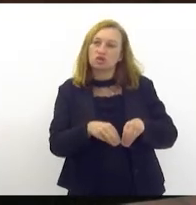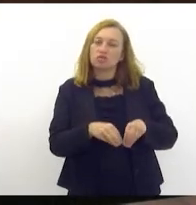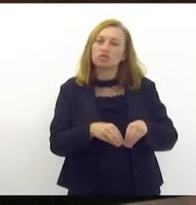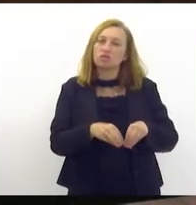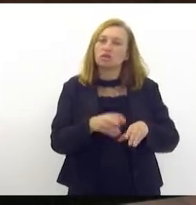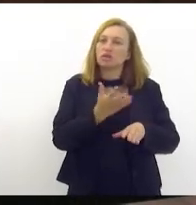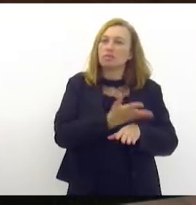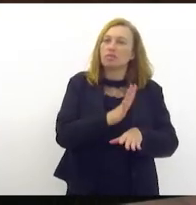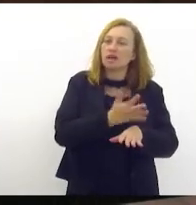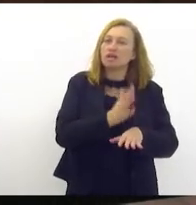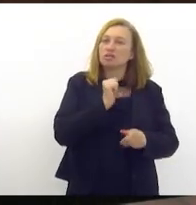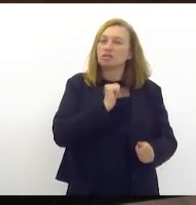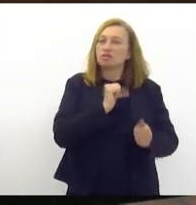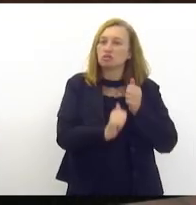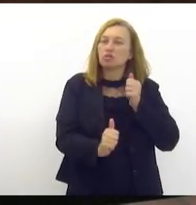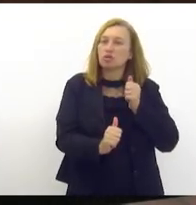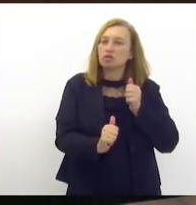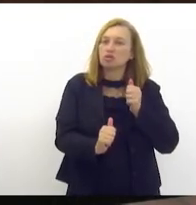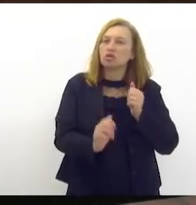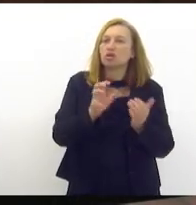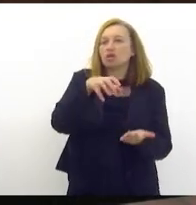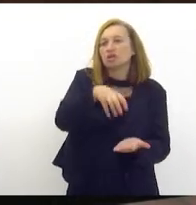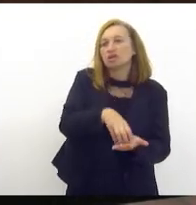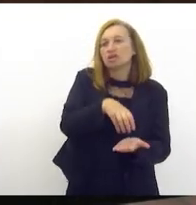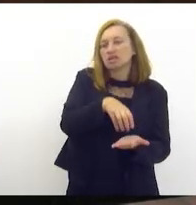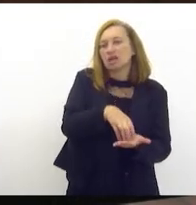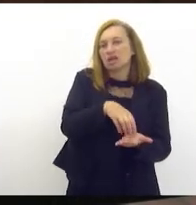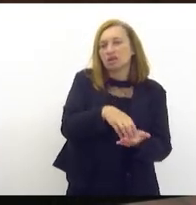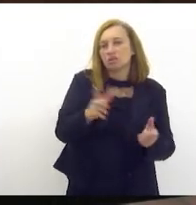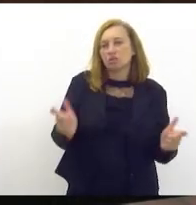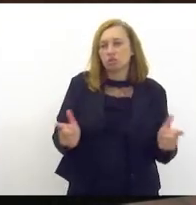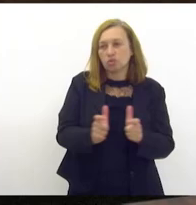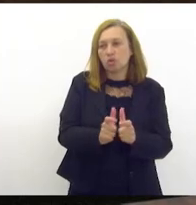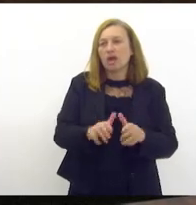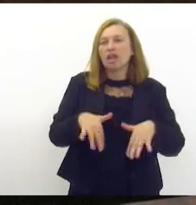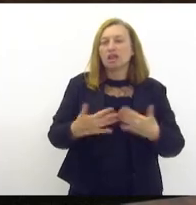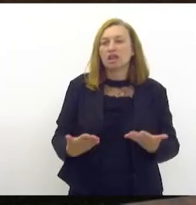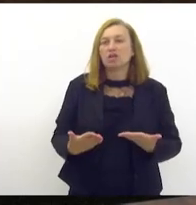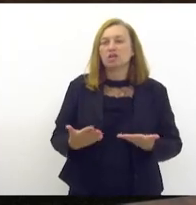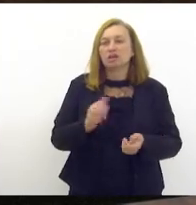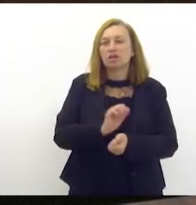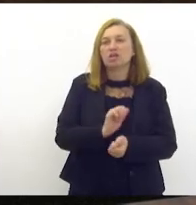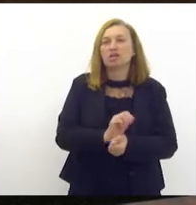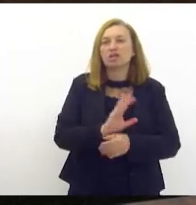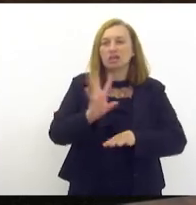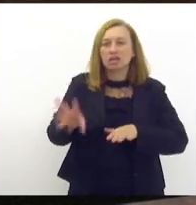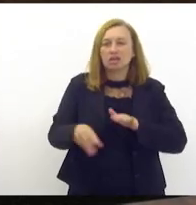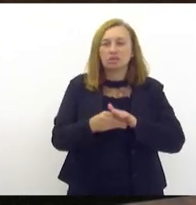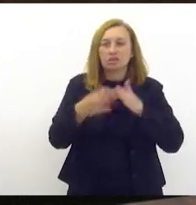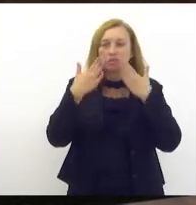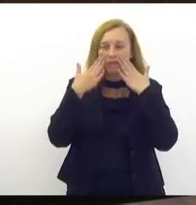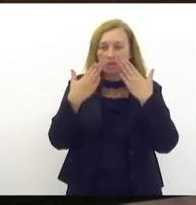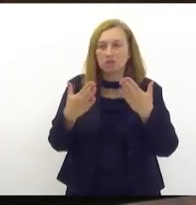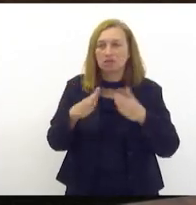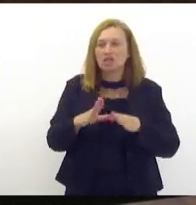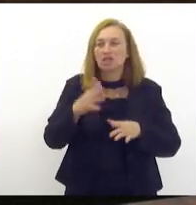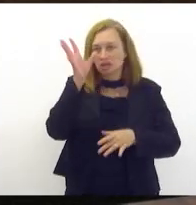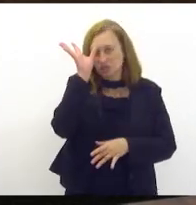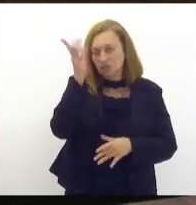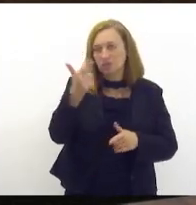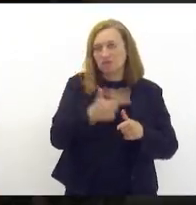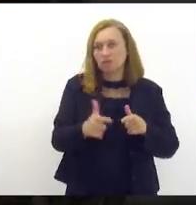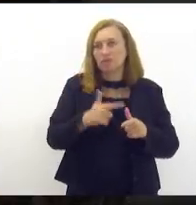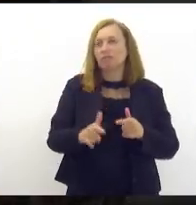prática esportiva nos centros com porte um pouco menor. Então, a gente espera que as emendas apresentadas resolvam essa